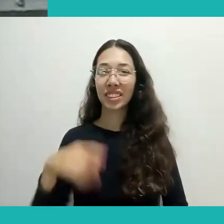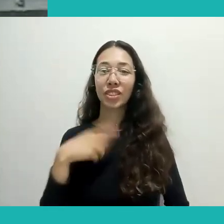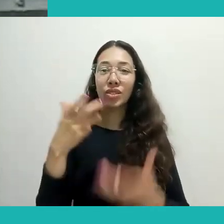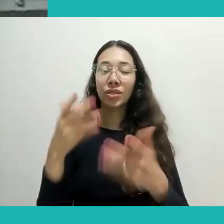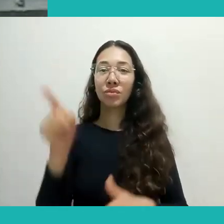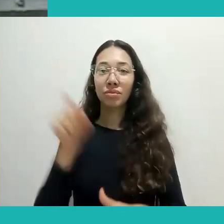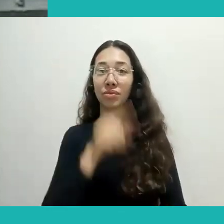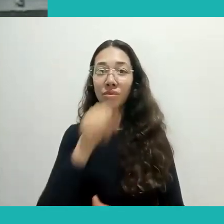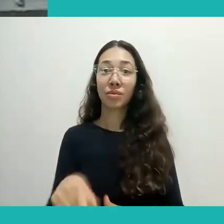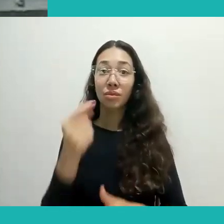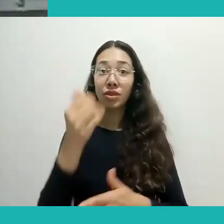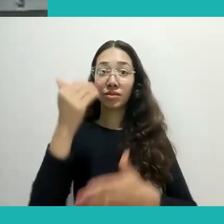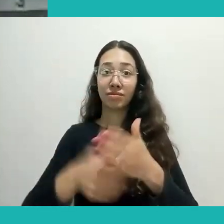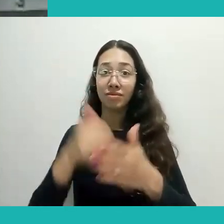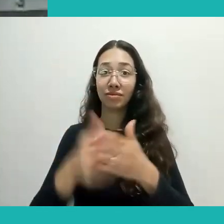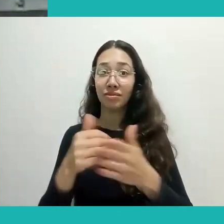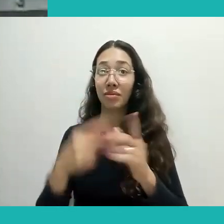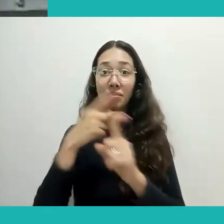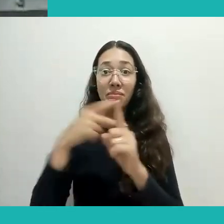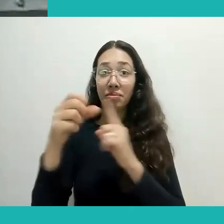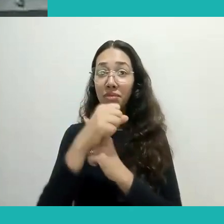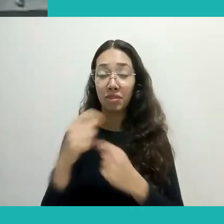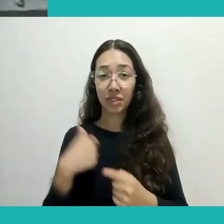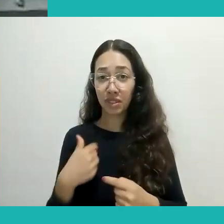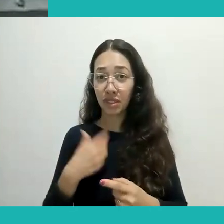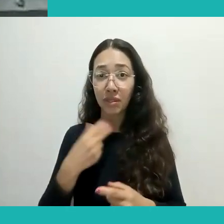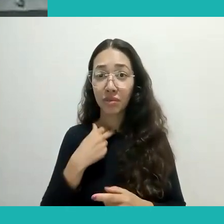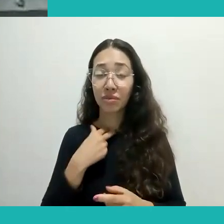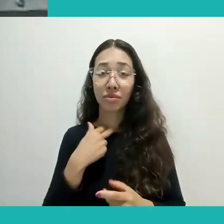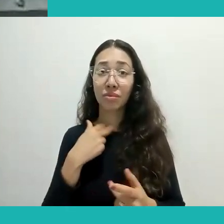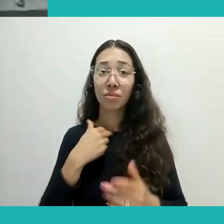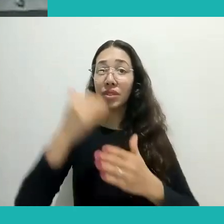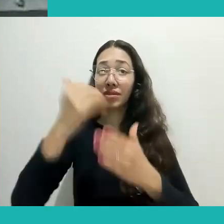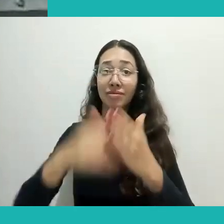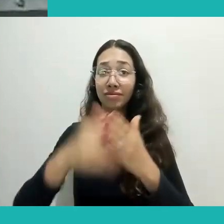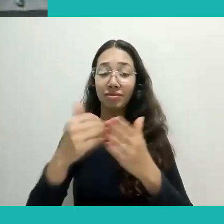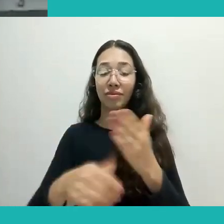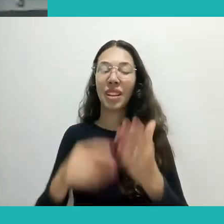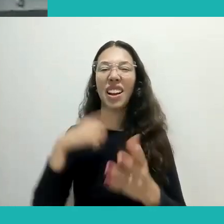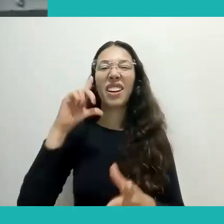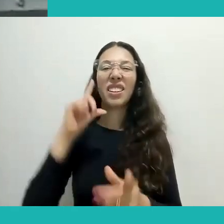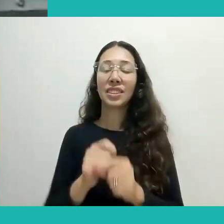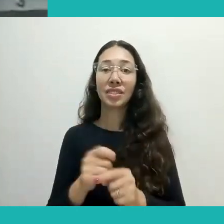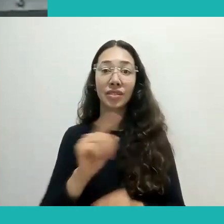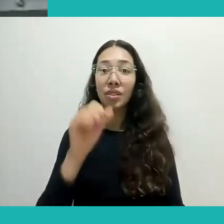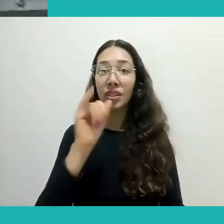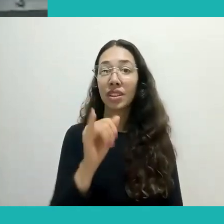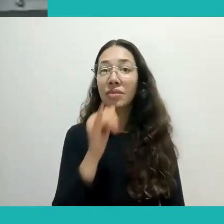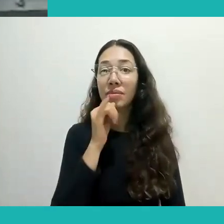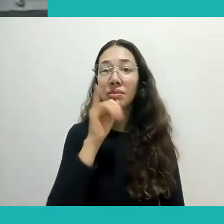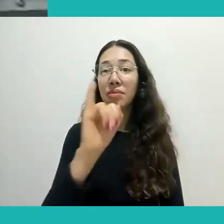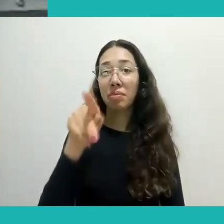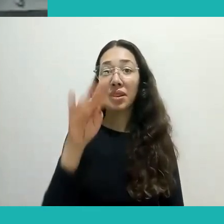de recolher a minha contribuição previdenciária oficial, por exemplo. Eu não posso deixar de recolher o meu IPTU, renunciar ao meu